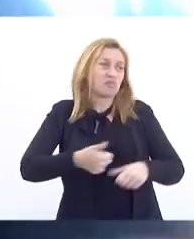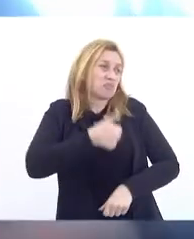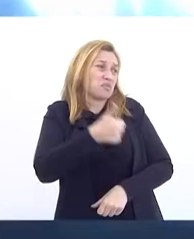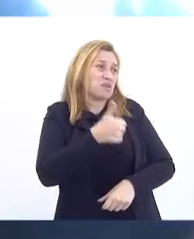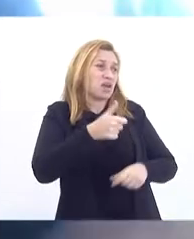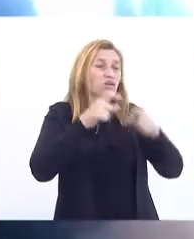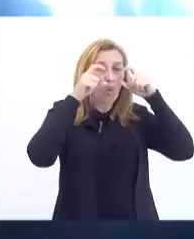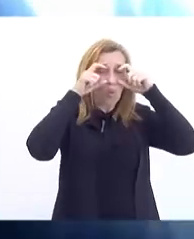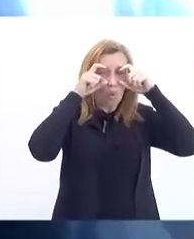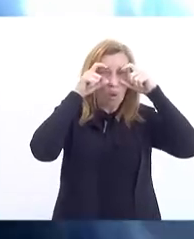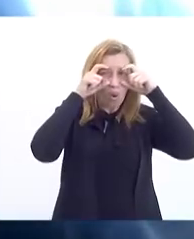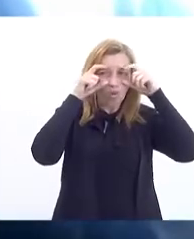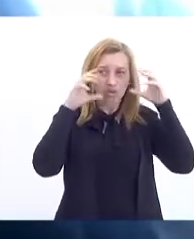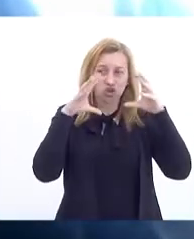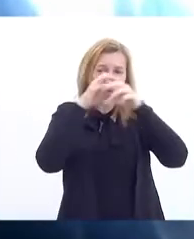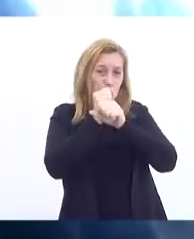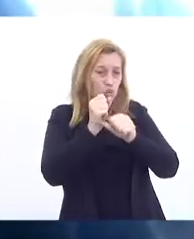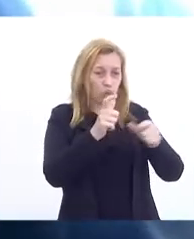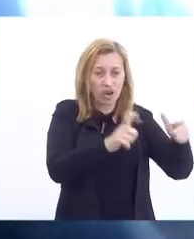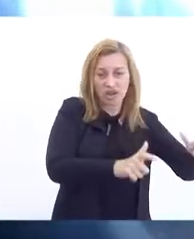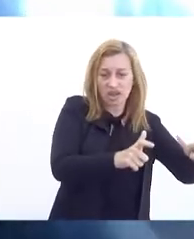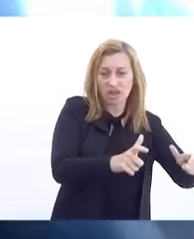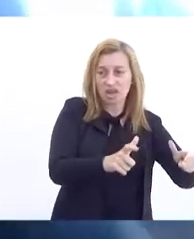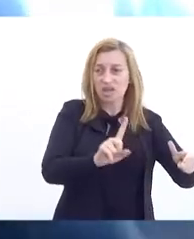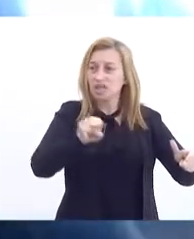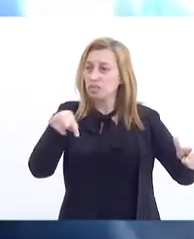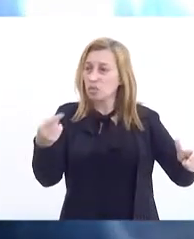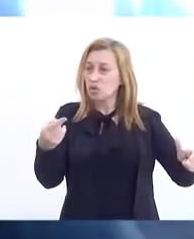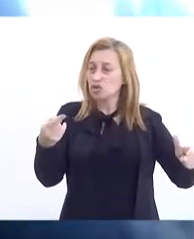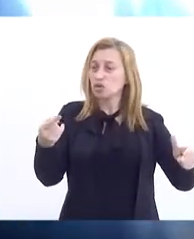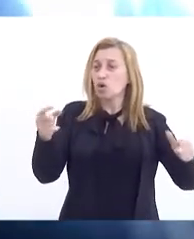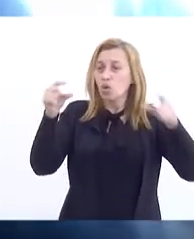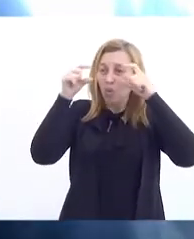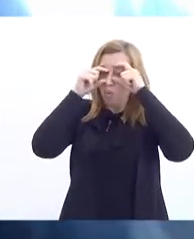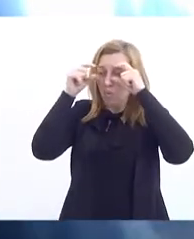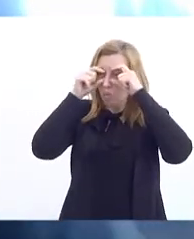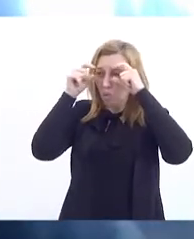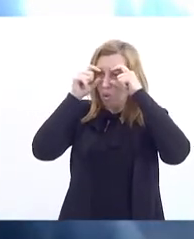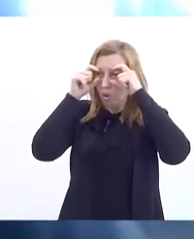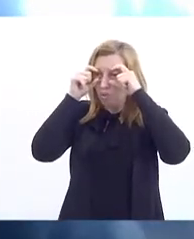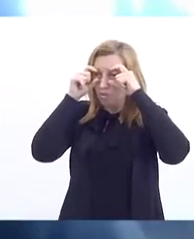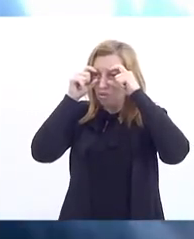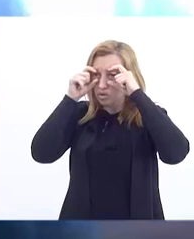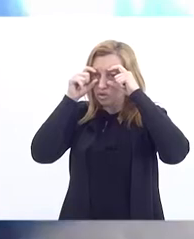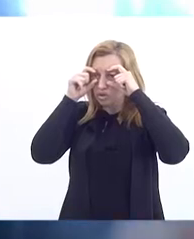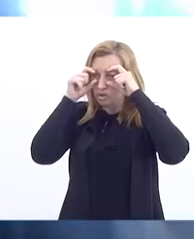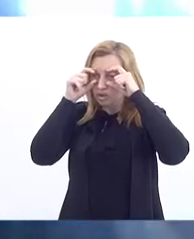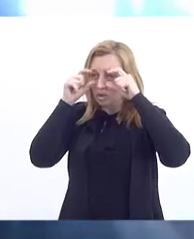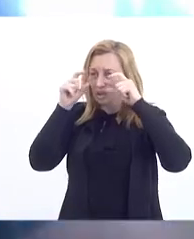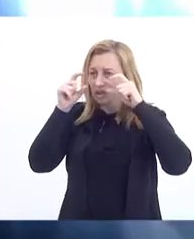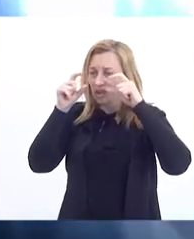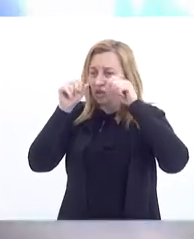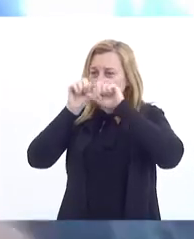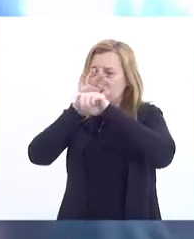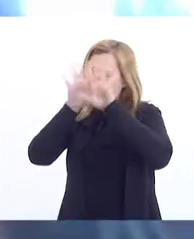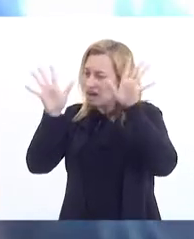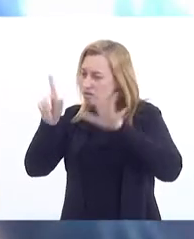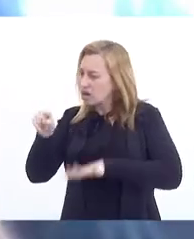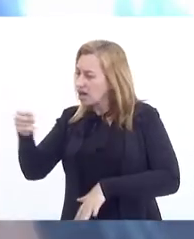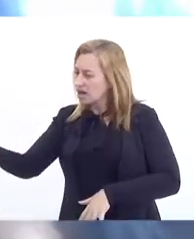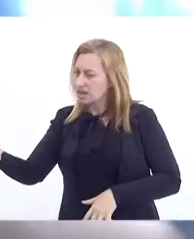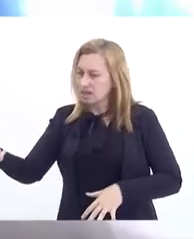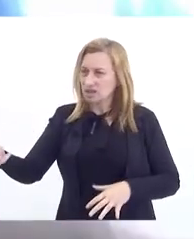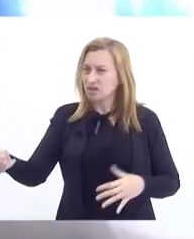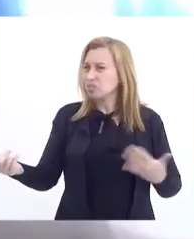óculos escuros e depois os óculos de grau. Aí não dá. Aí o Amorim tem razão. Então, eu acho que não é